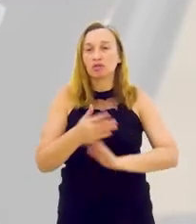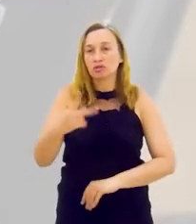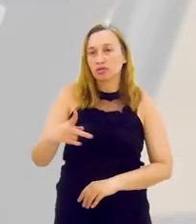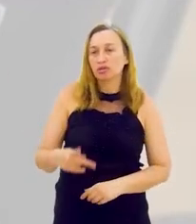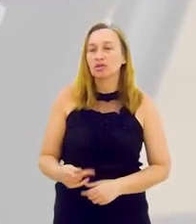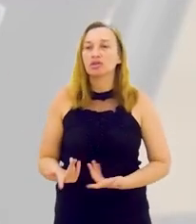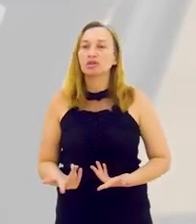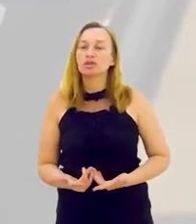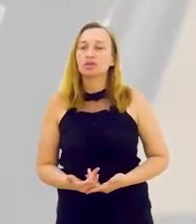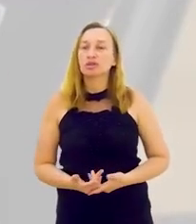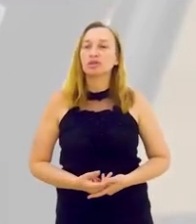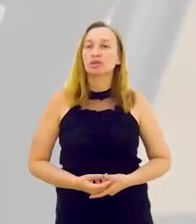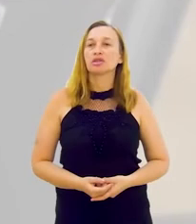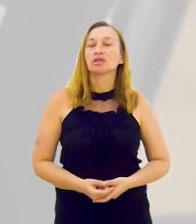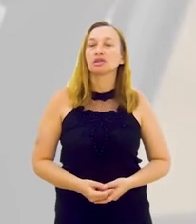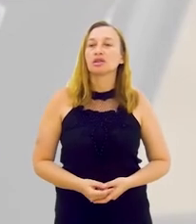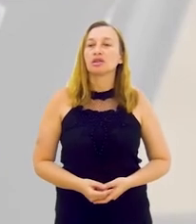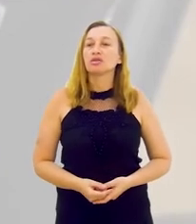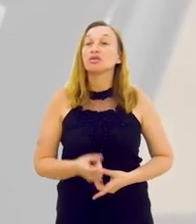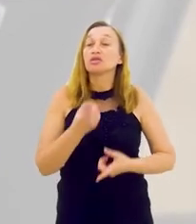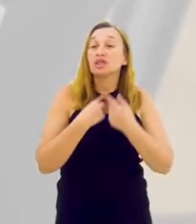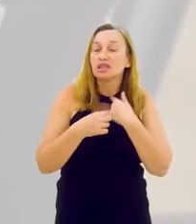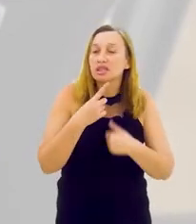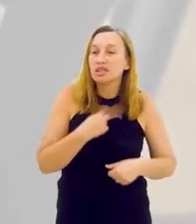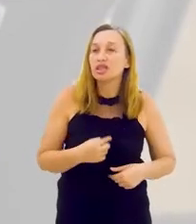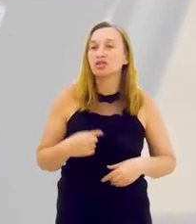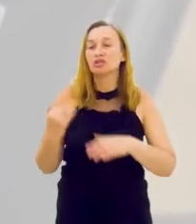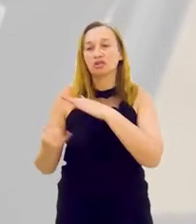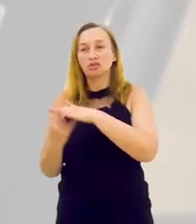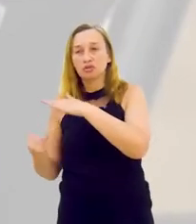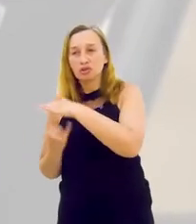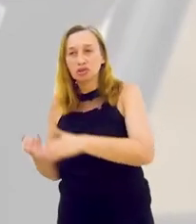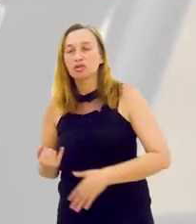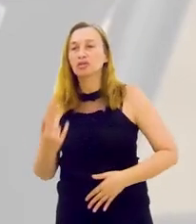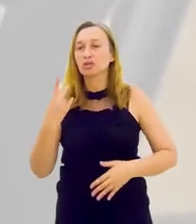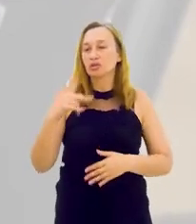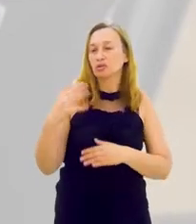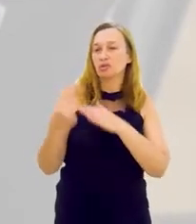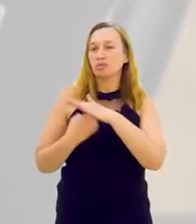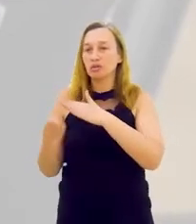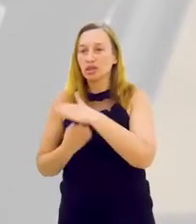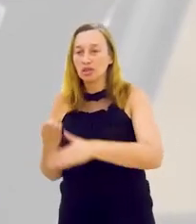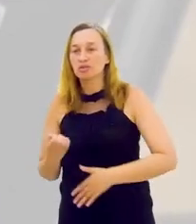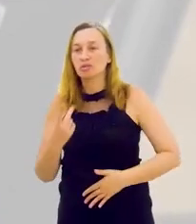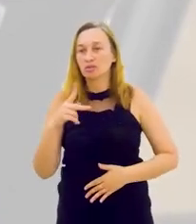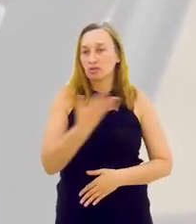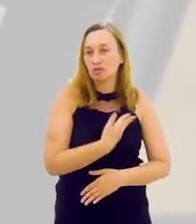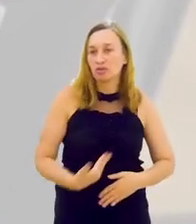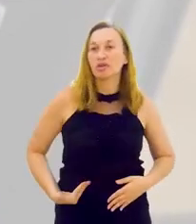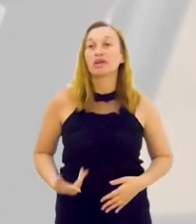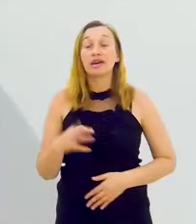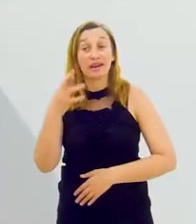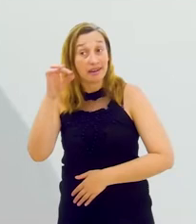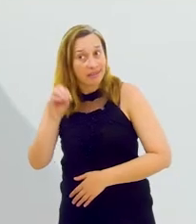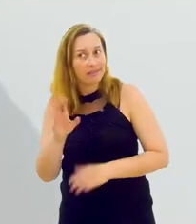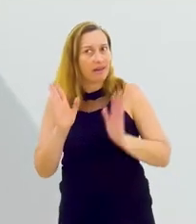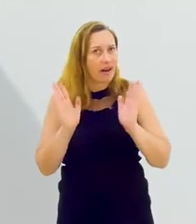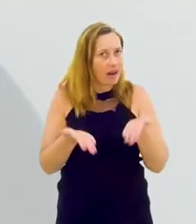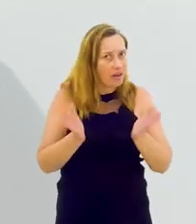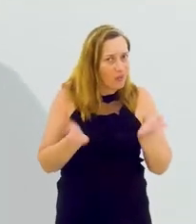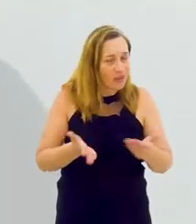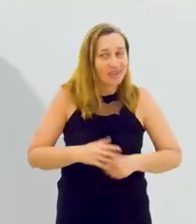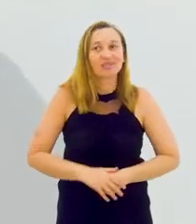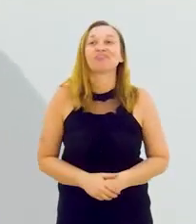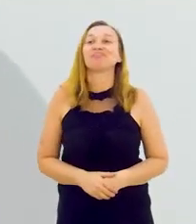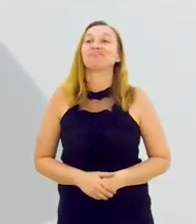propósito. E o propósito da sua entidade, da sua instituição, da sua empresa, do seu governo. Renato, agora,